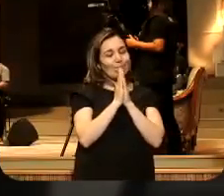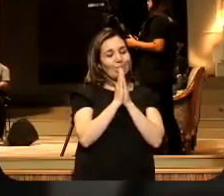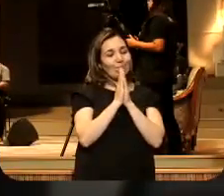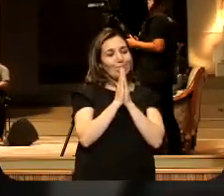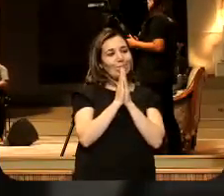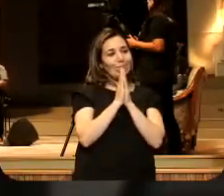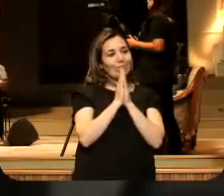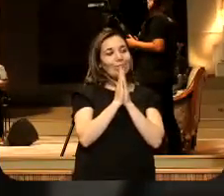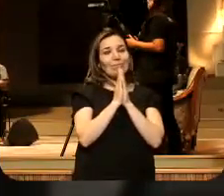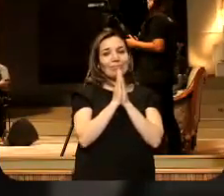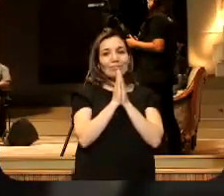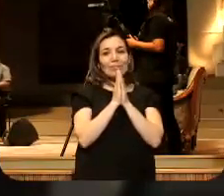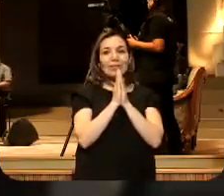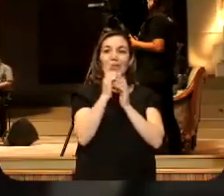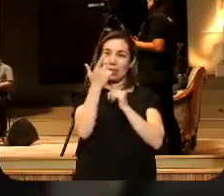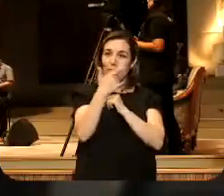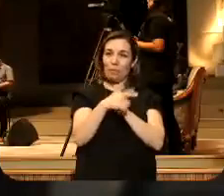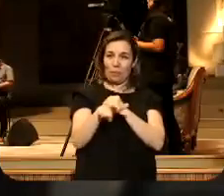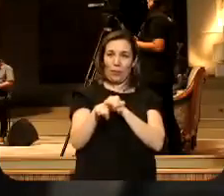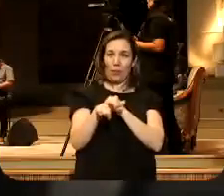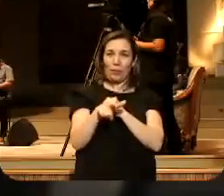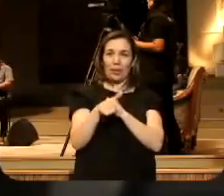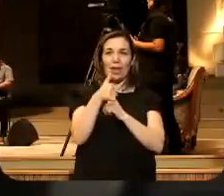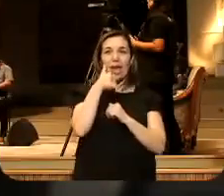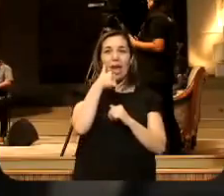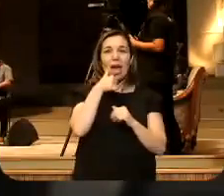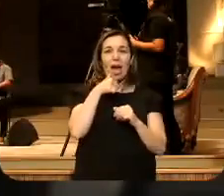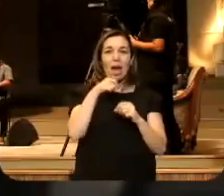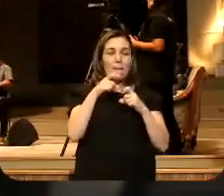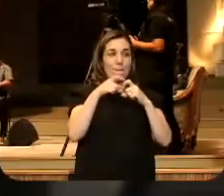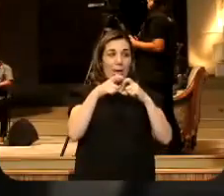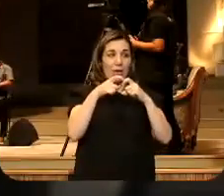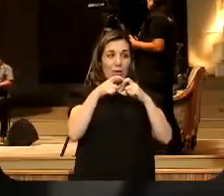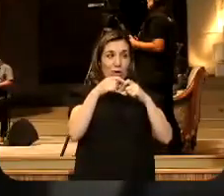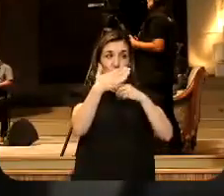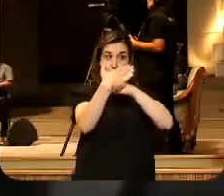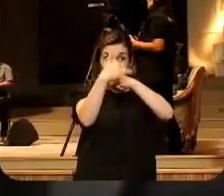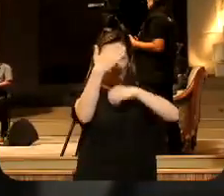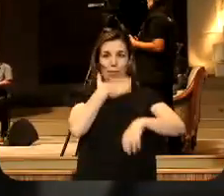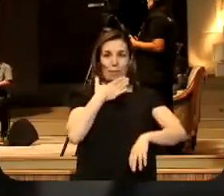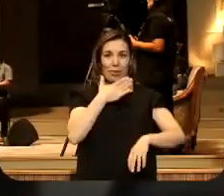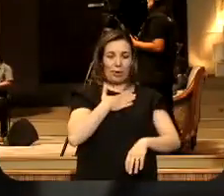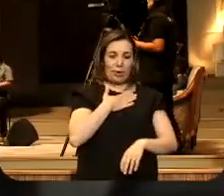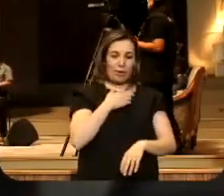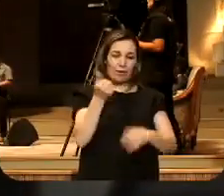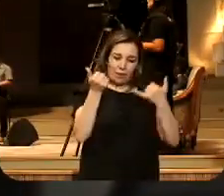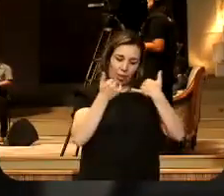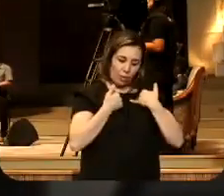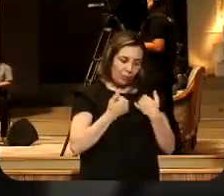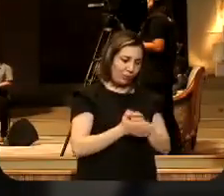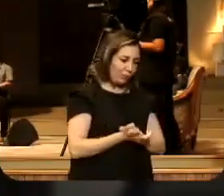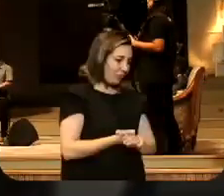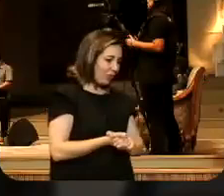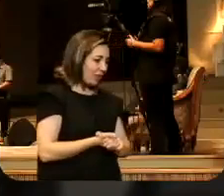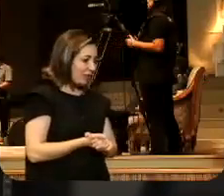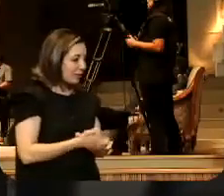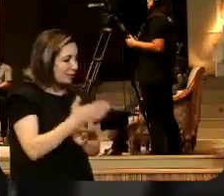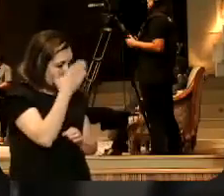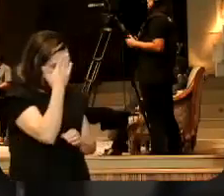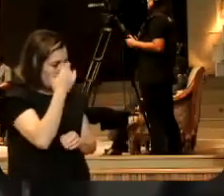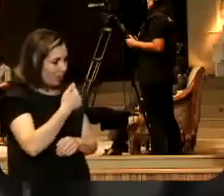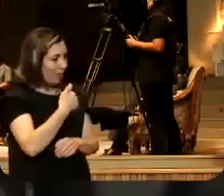Então mais tarde a médica me chamou. E ela disse: Érica, eu tinha que entregá-lo.